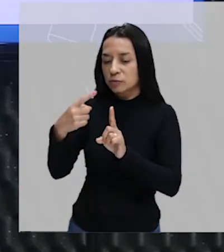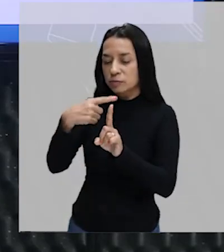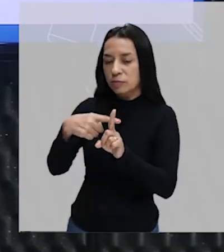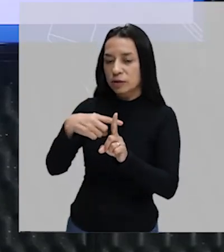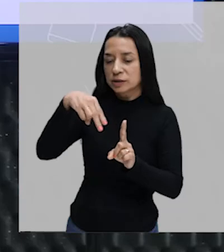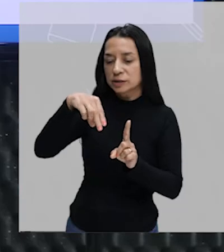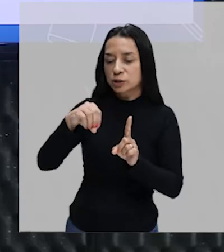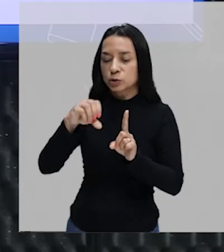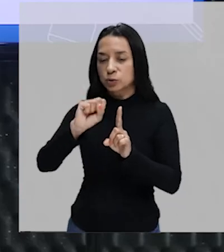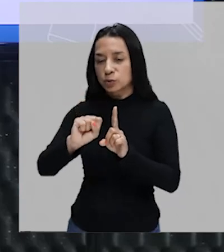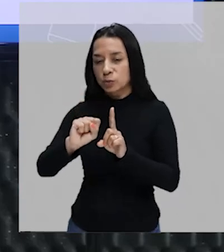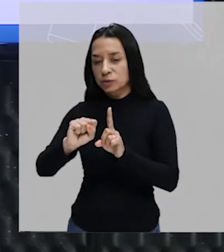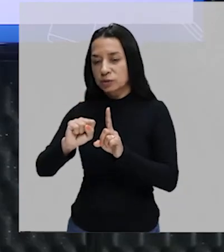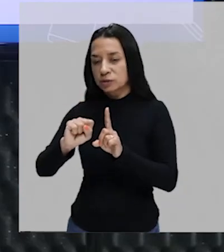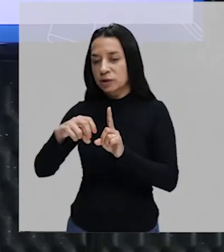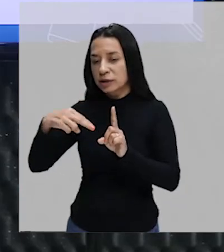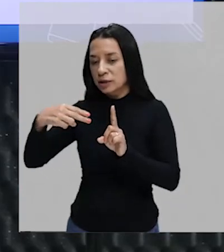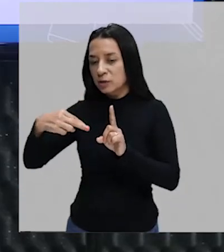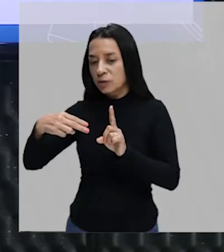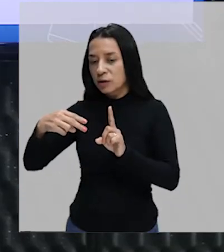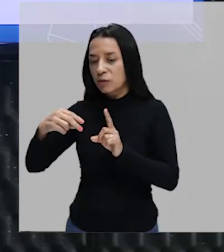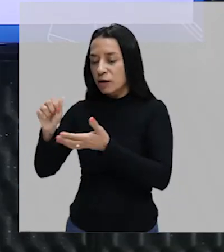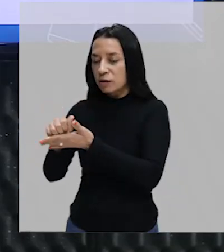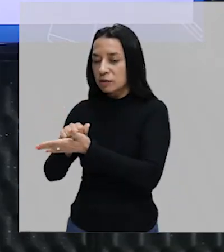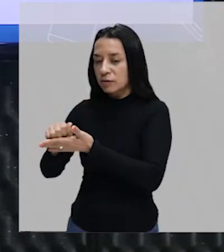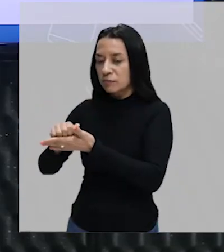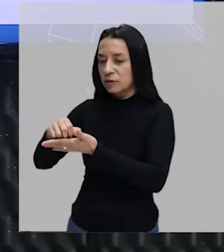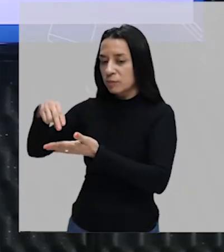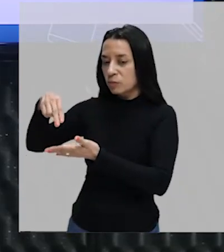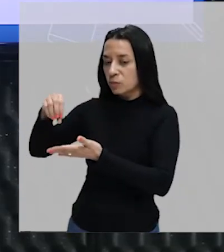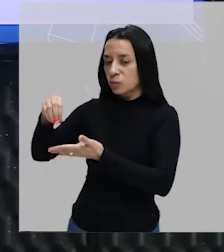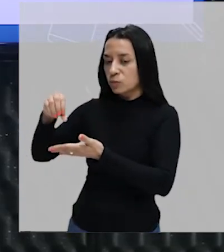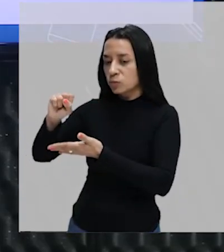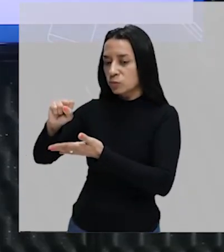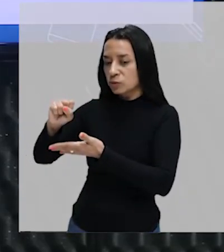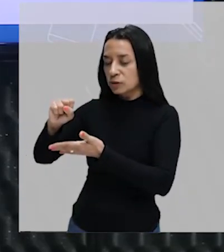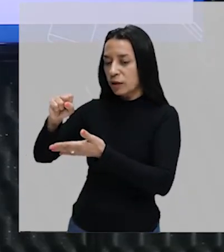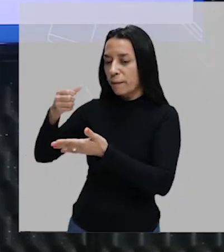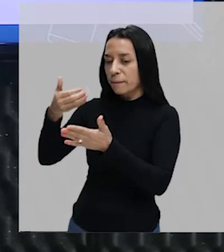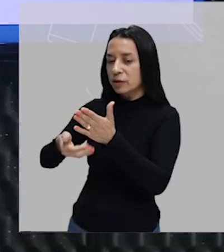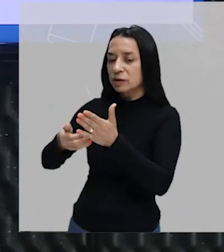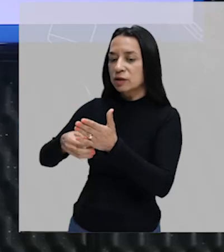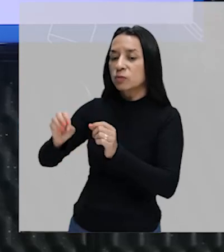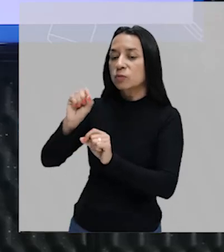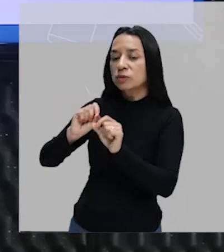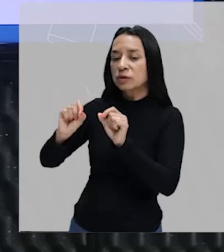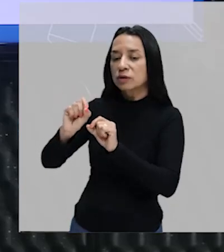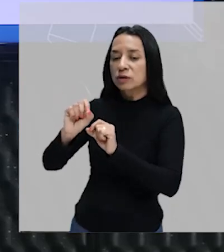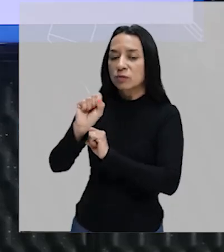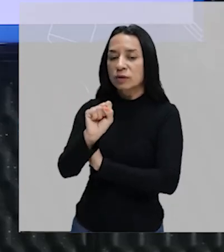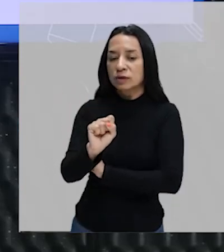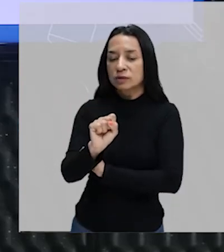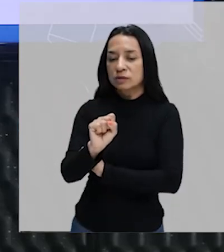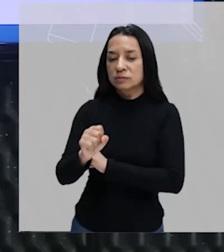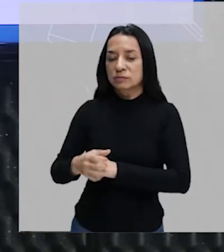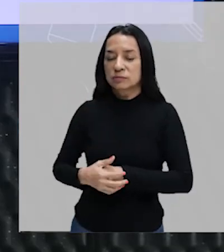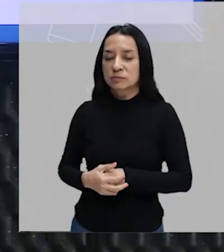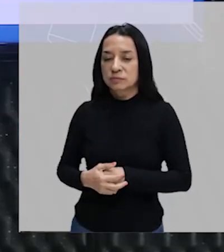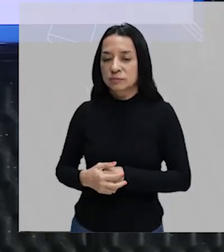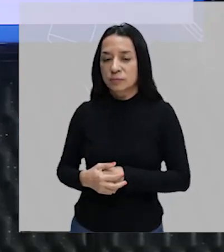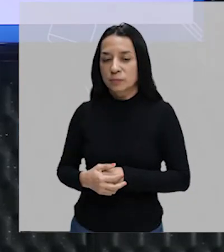o quê? O S, tá? Respeitar, mas os, respeita-os. Então,